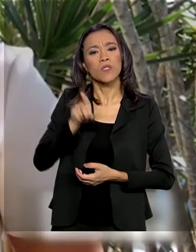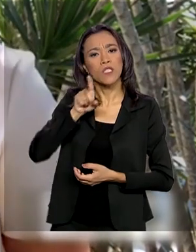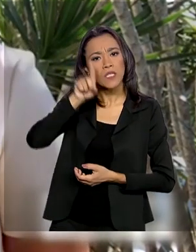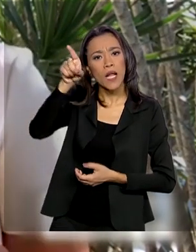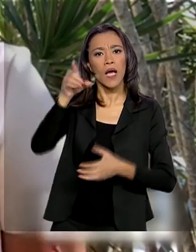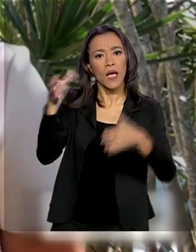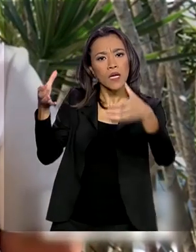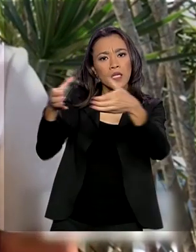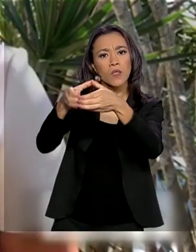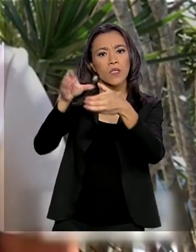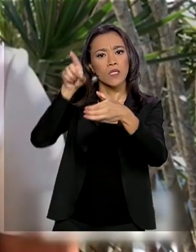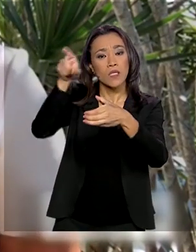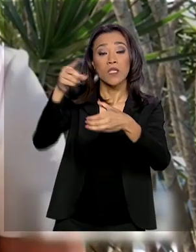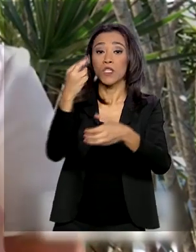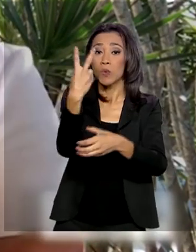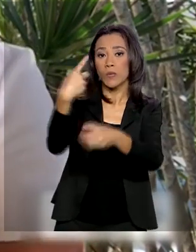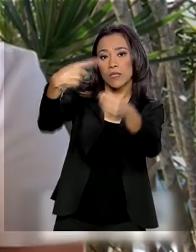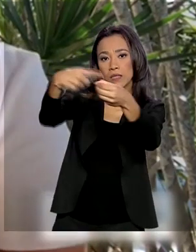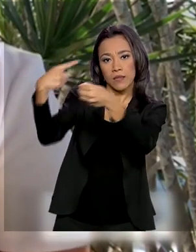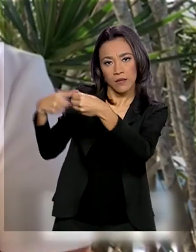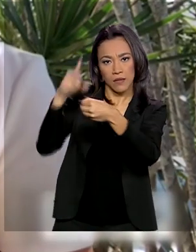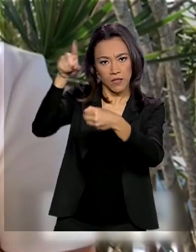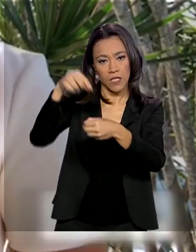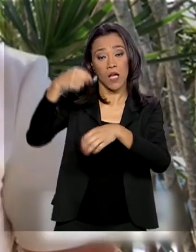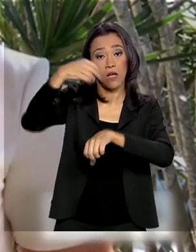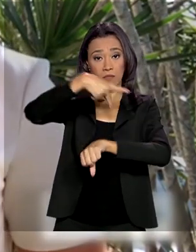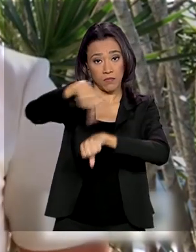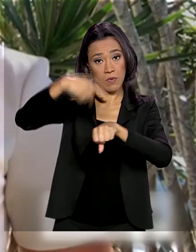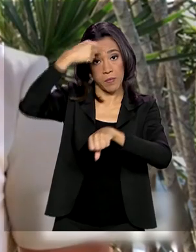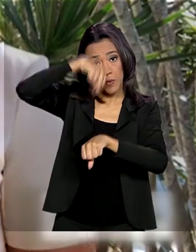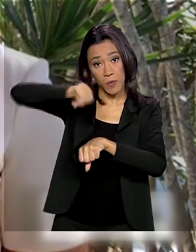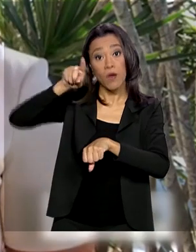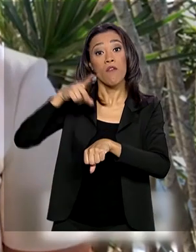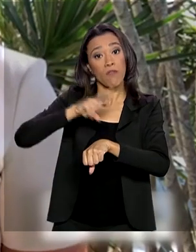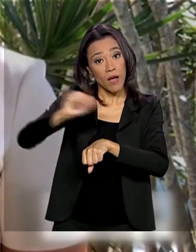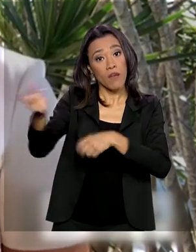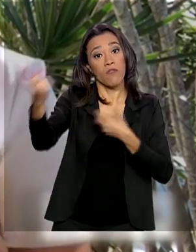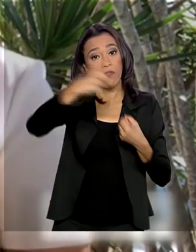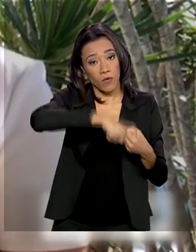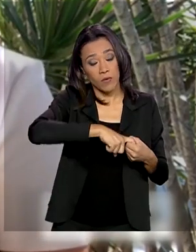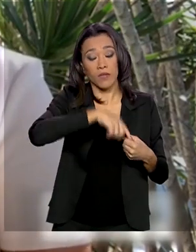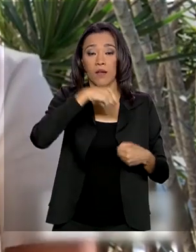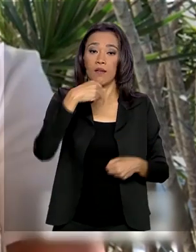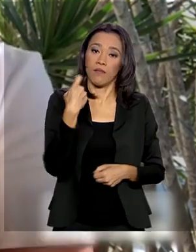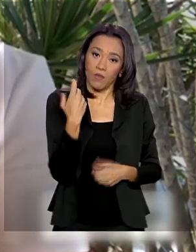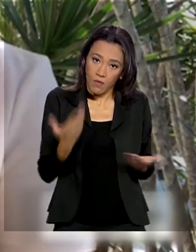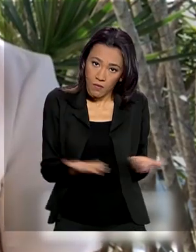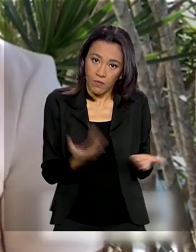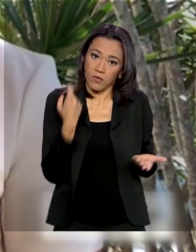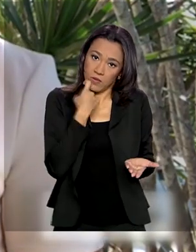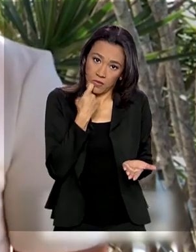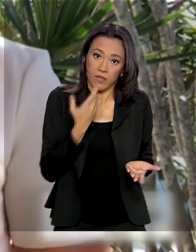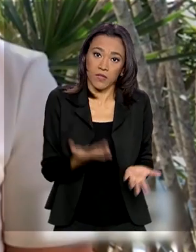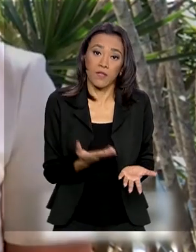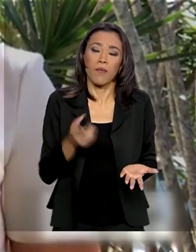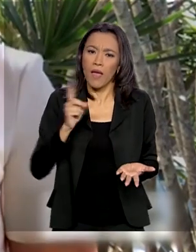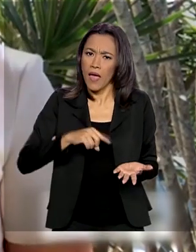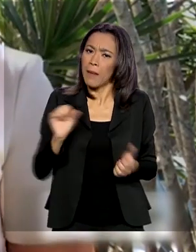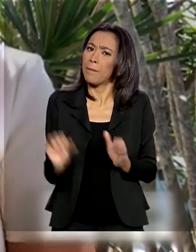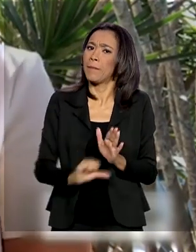no Peru, vão ser trazidos de volta nesta sexta-feira. Esta é a primeira de uma série de ações